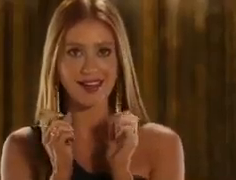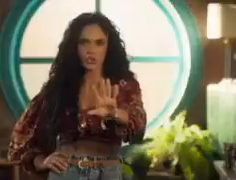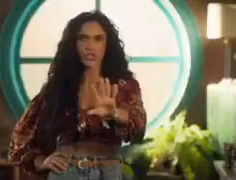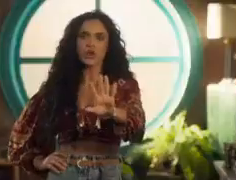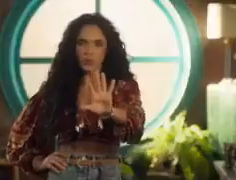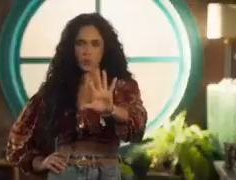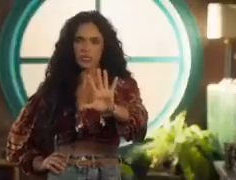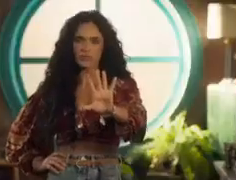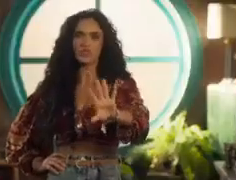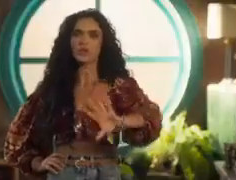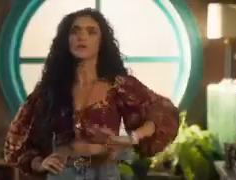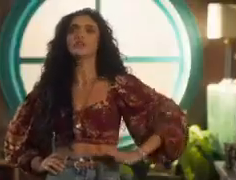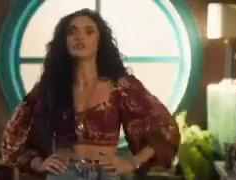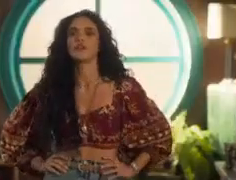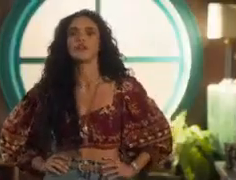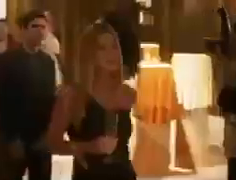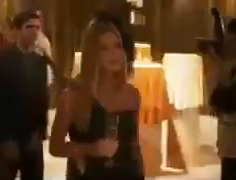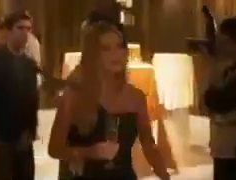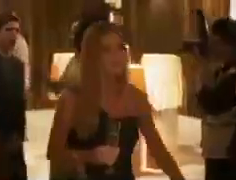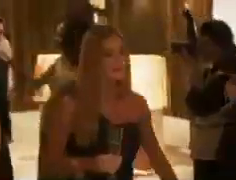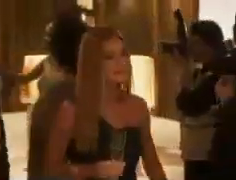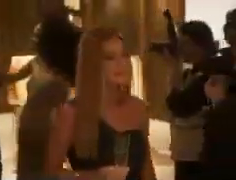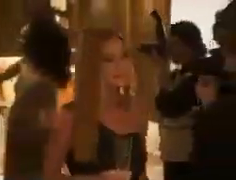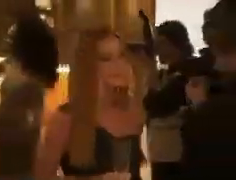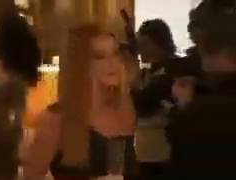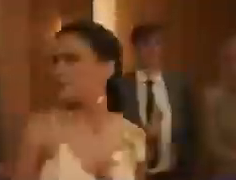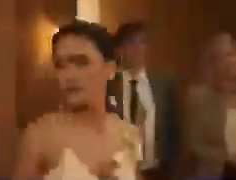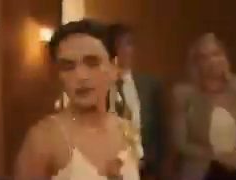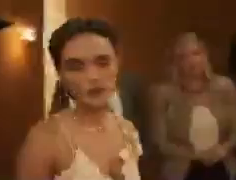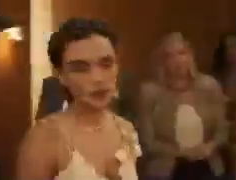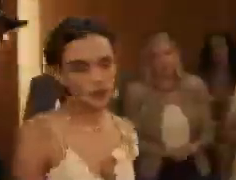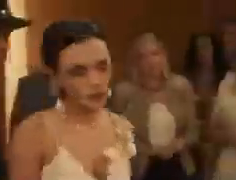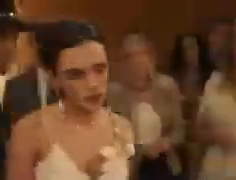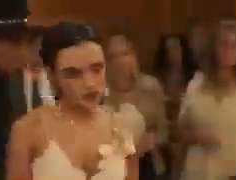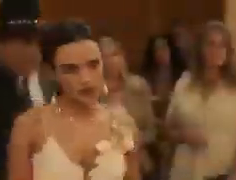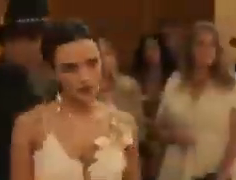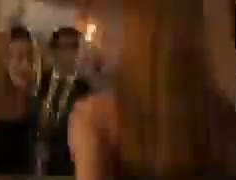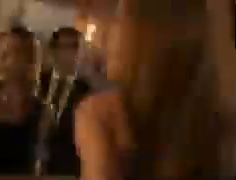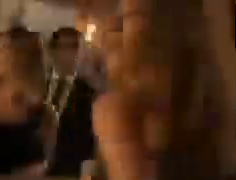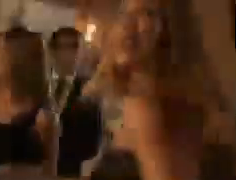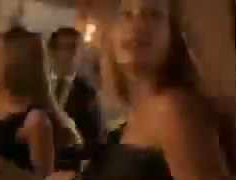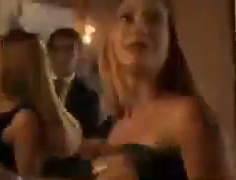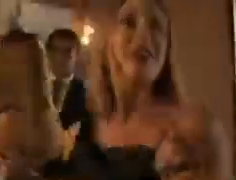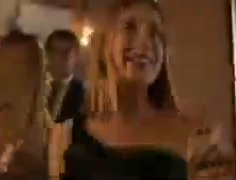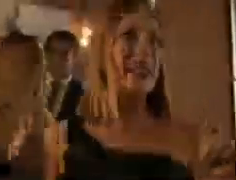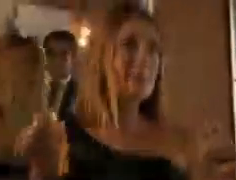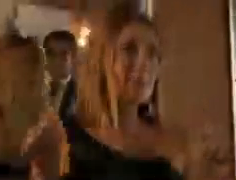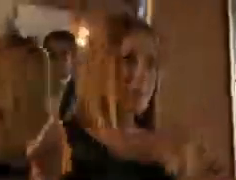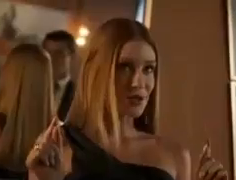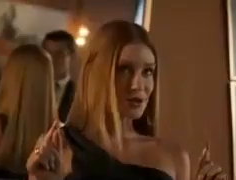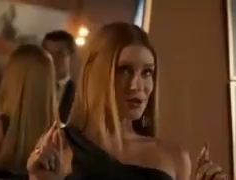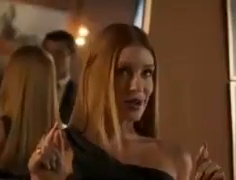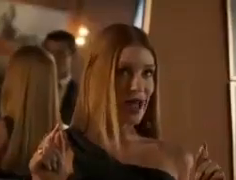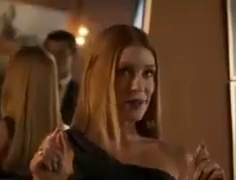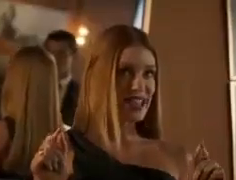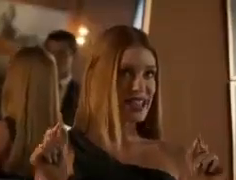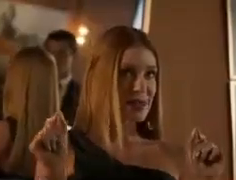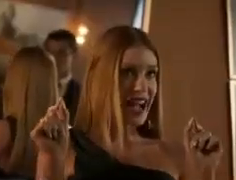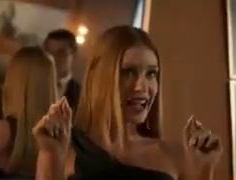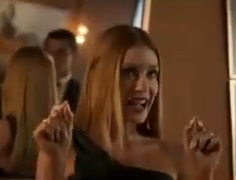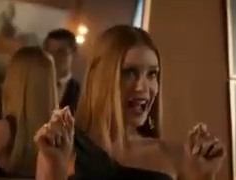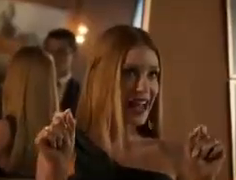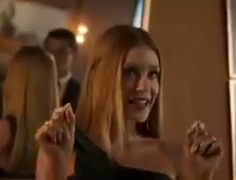Eu só espero que ela não apronte nenhuma pra cima de mim, mas não. Eu não vou deixar ela estragar o que eu conquistei. O que não vai ter